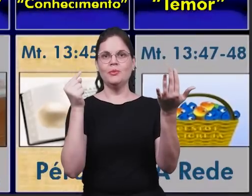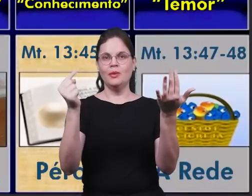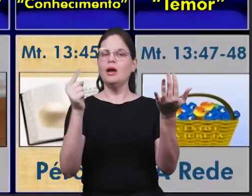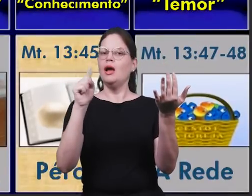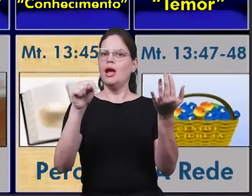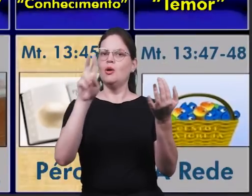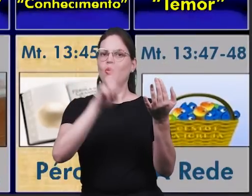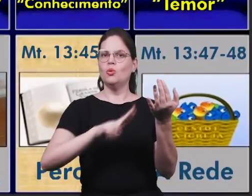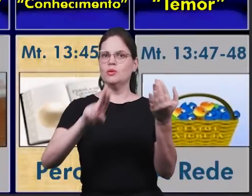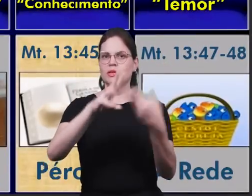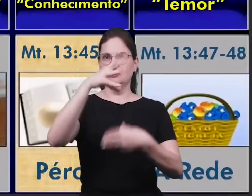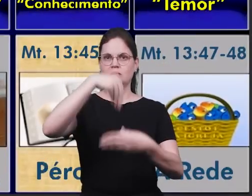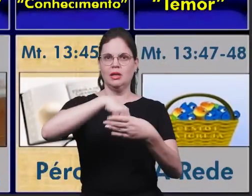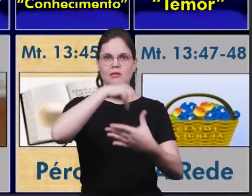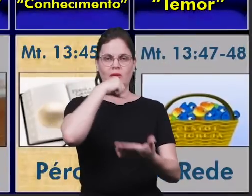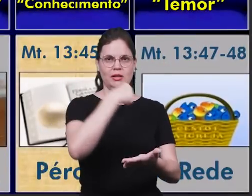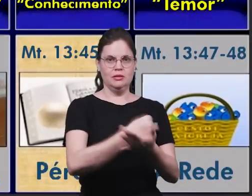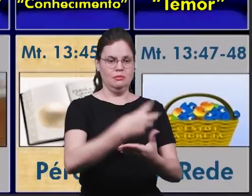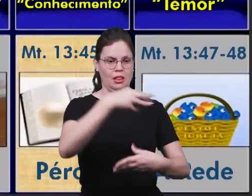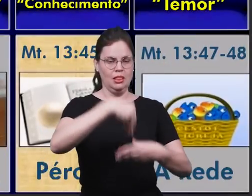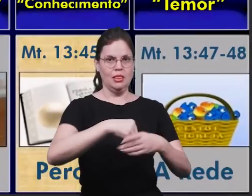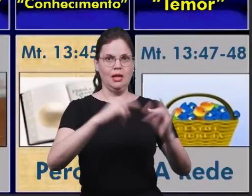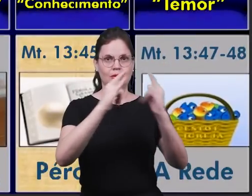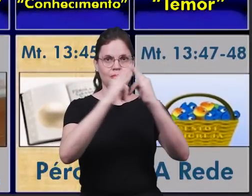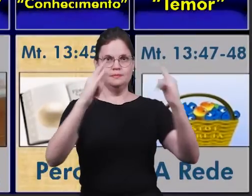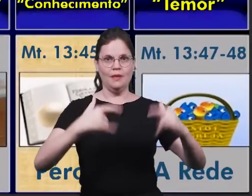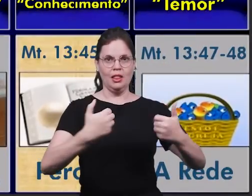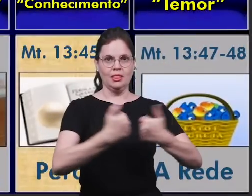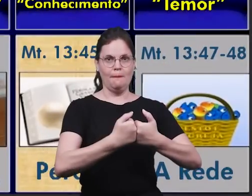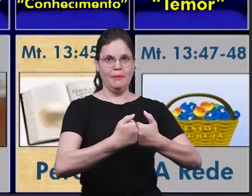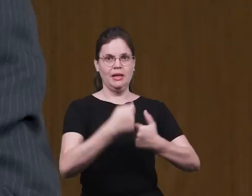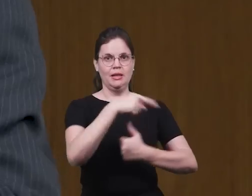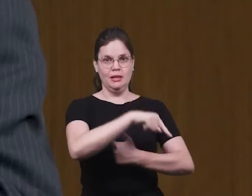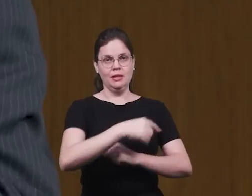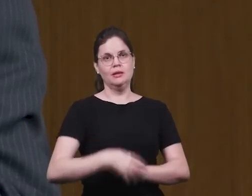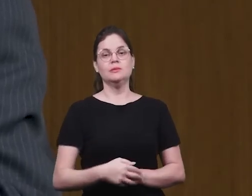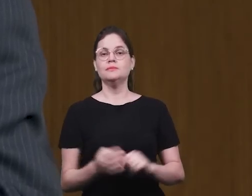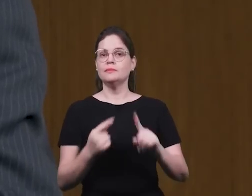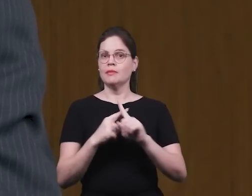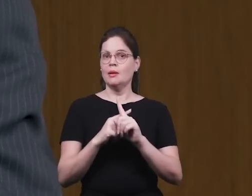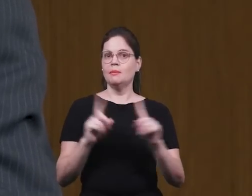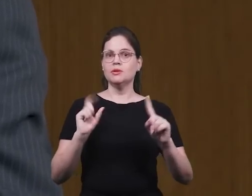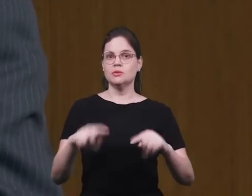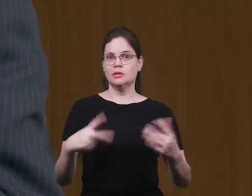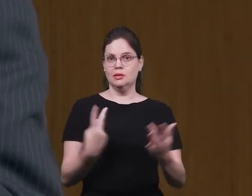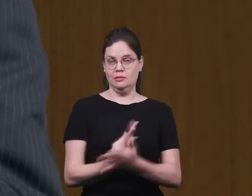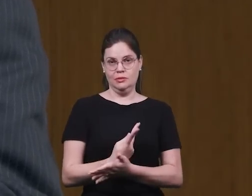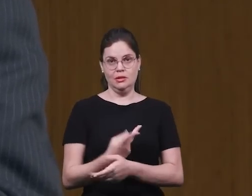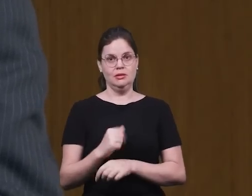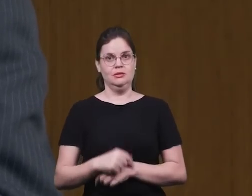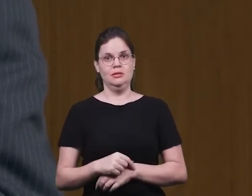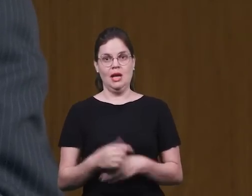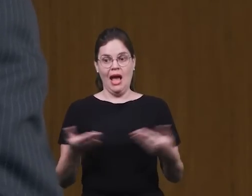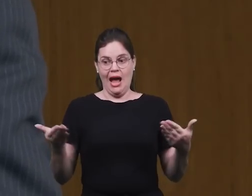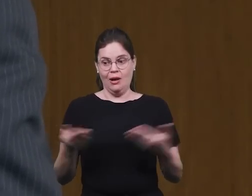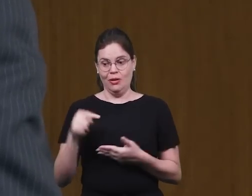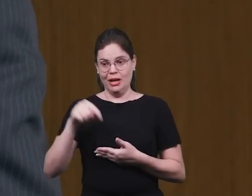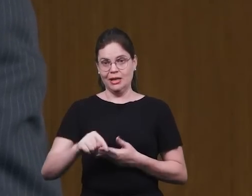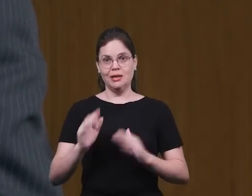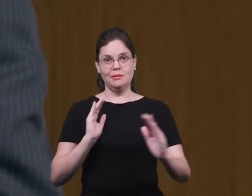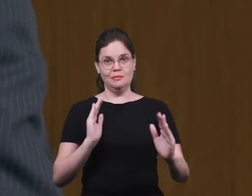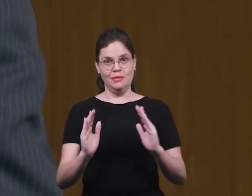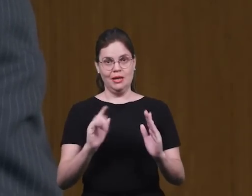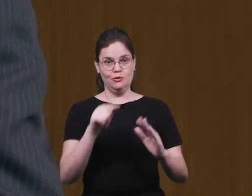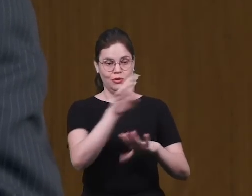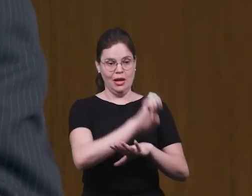um objeto dentro do tabernáculo. Agora não, agora o castiçal ele é uma figura daquilo que o Senhor Jesus vai tornar claro agora,